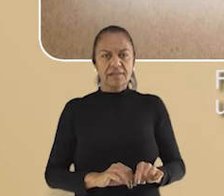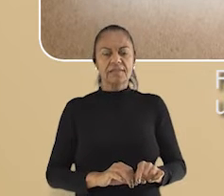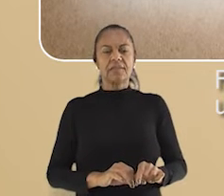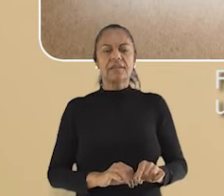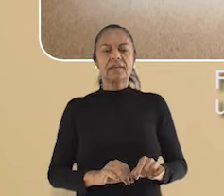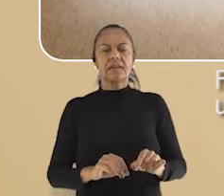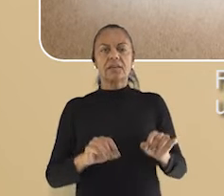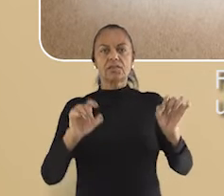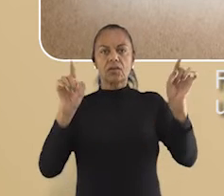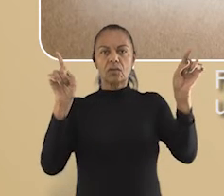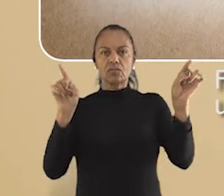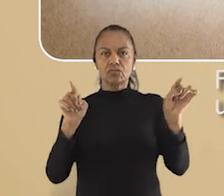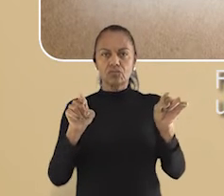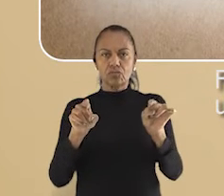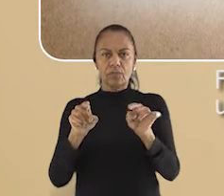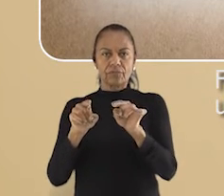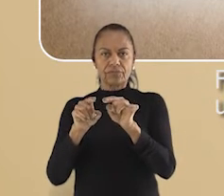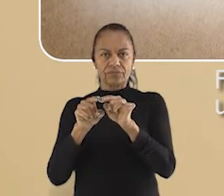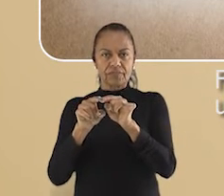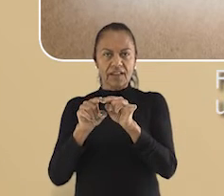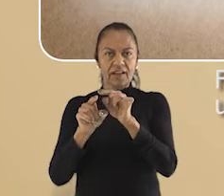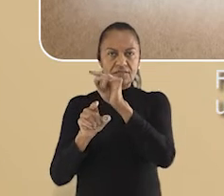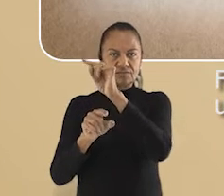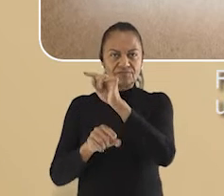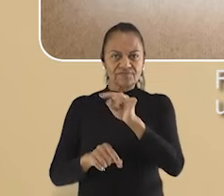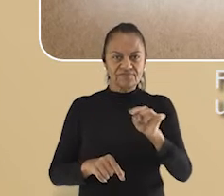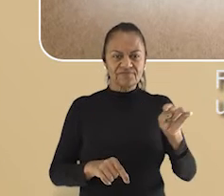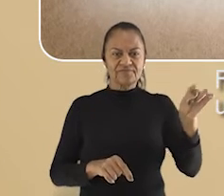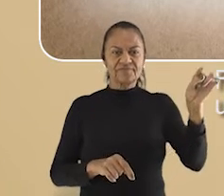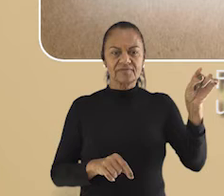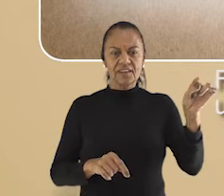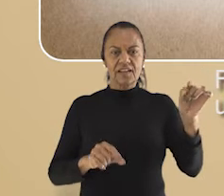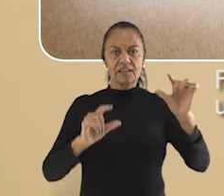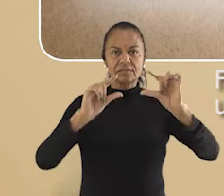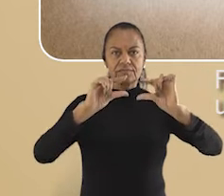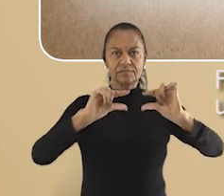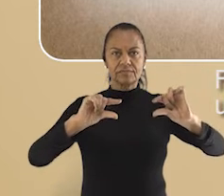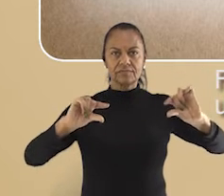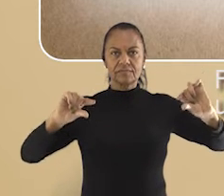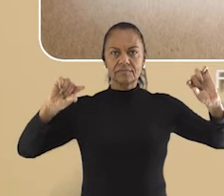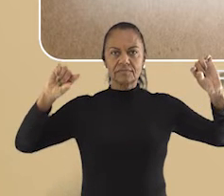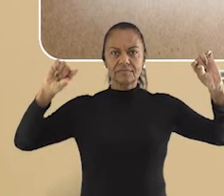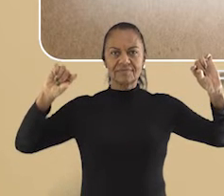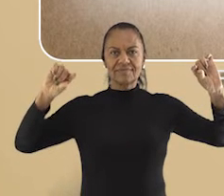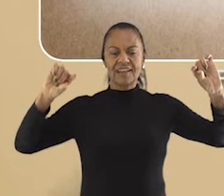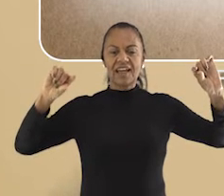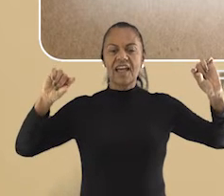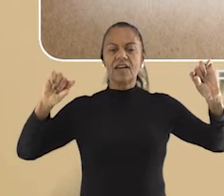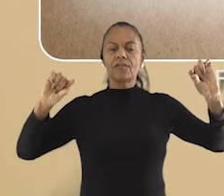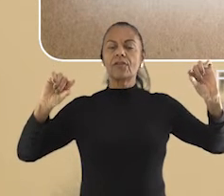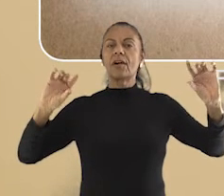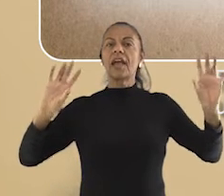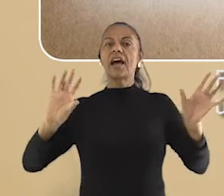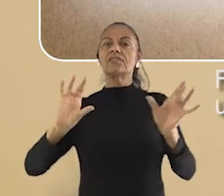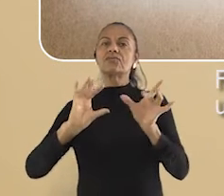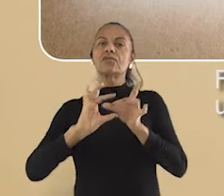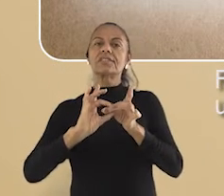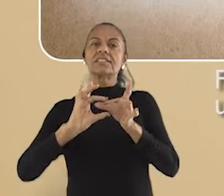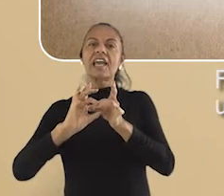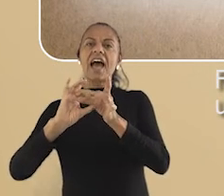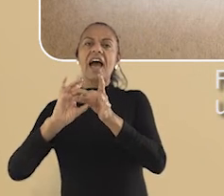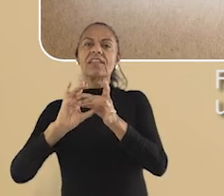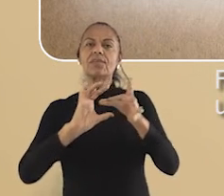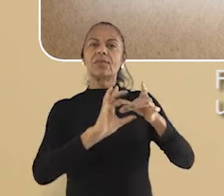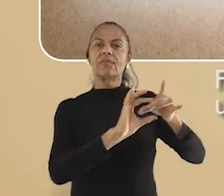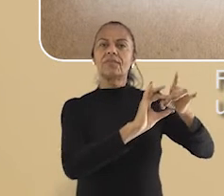tem como base 2 eixos que se cruzam, um eixo retilíneo e um eixo curvado. Posteriormente, com o